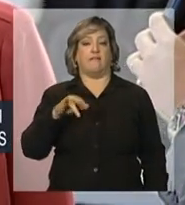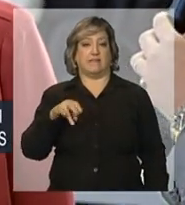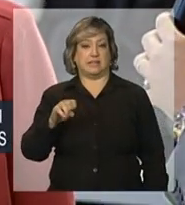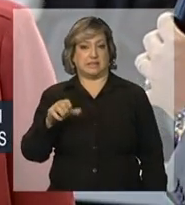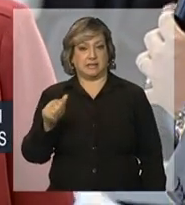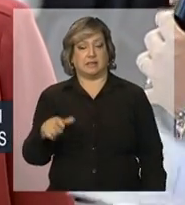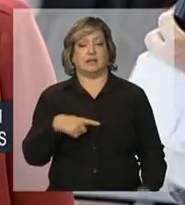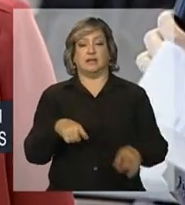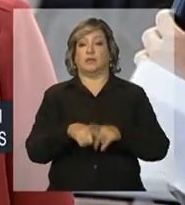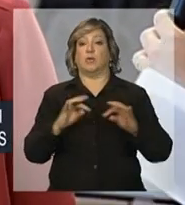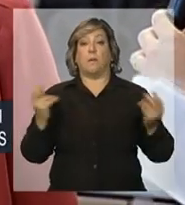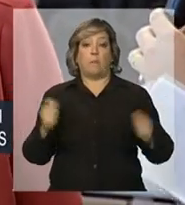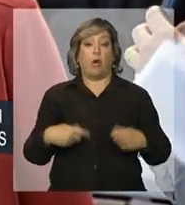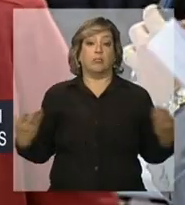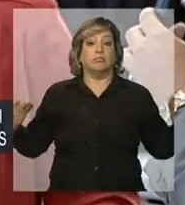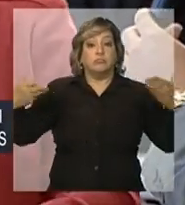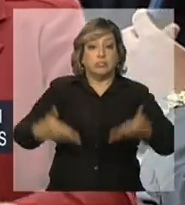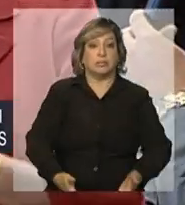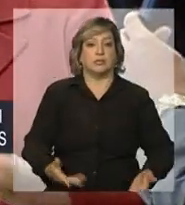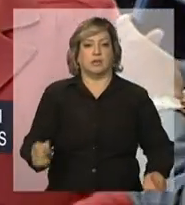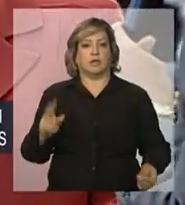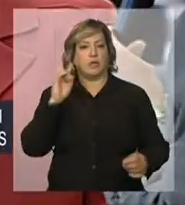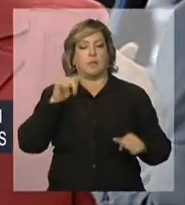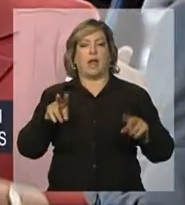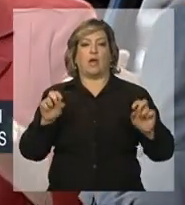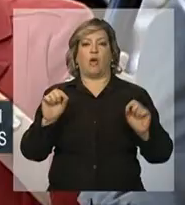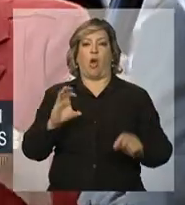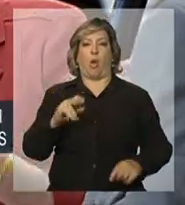ter alguma interferência nos seus assuntos durante a Copa.